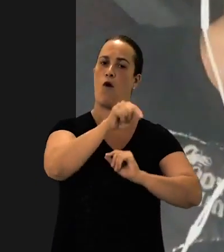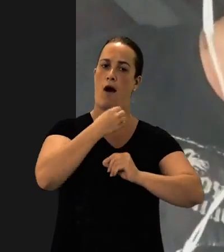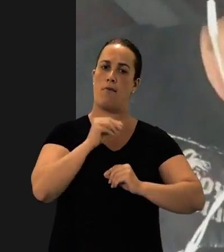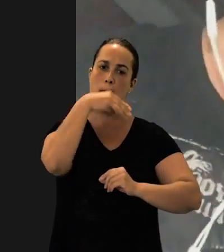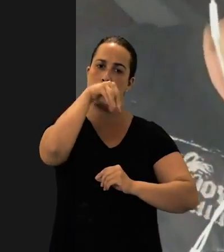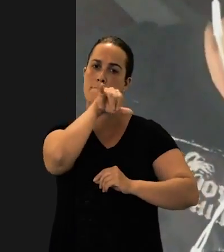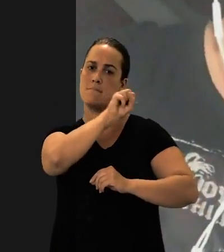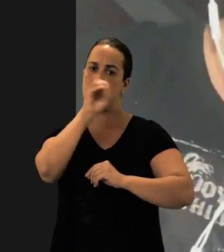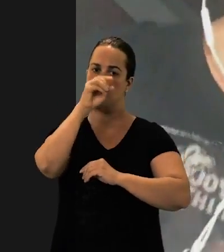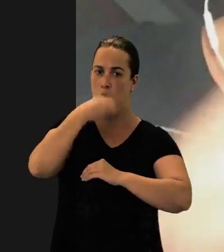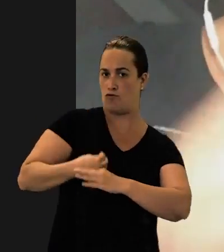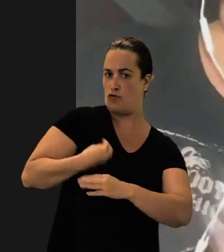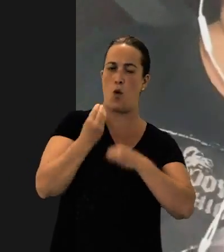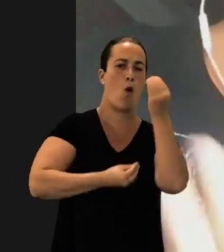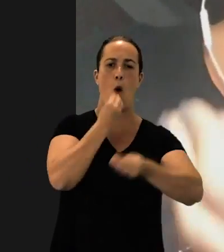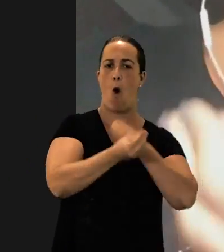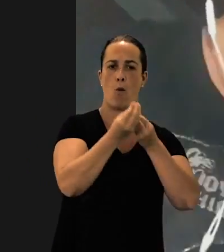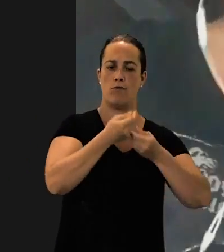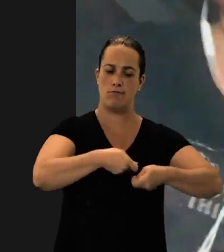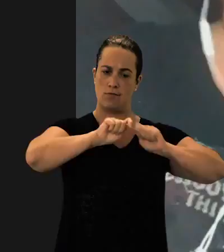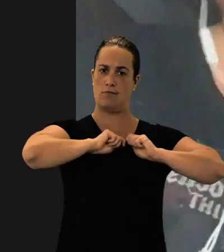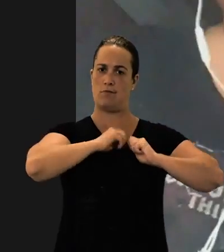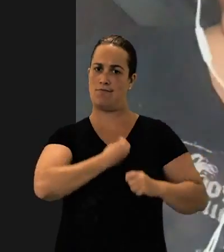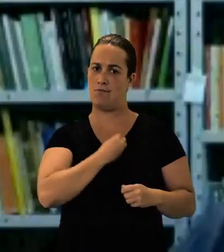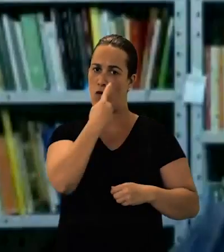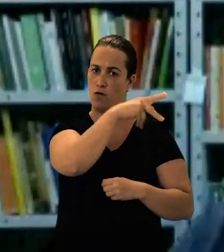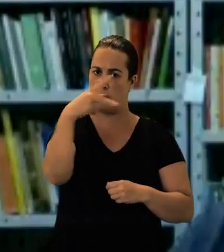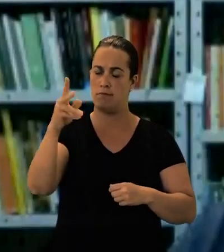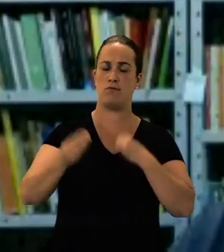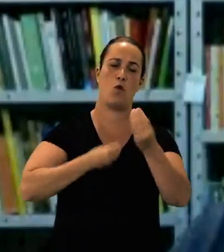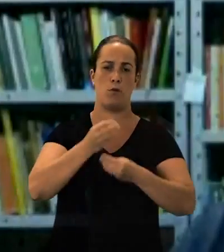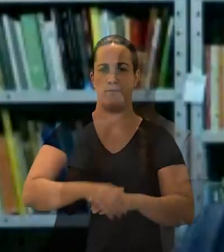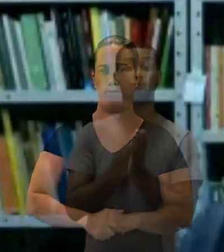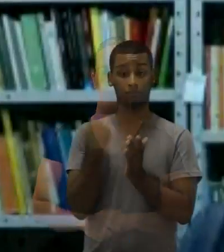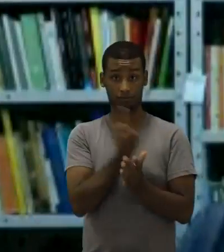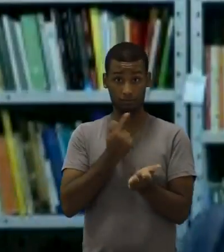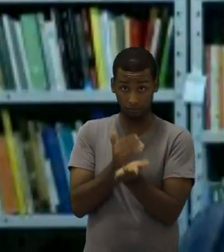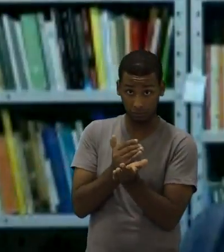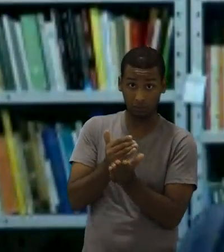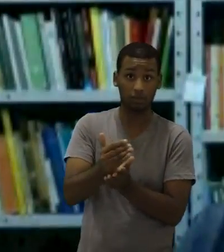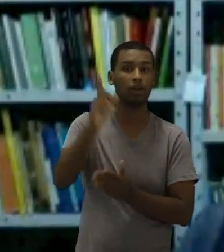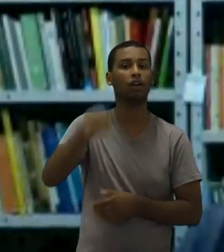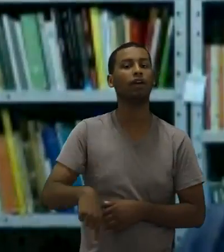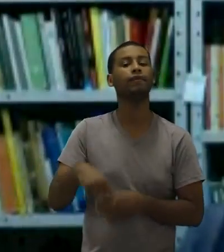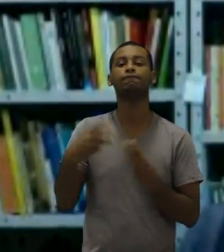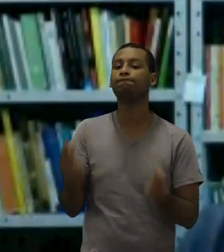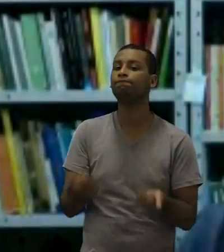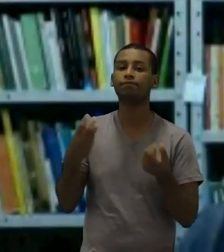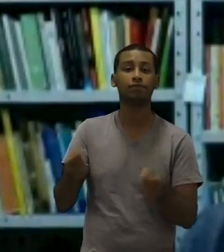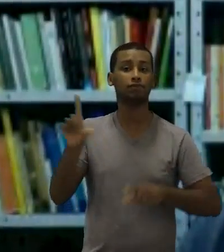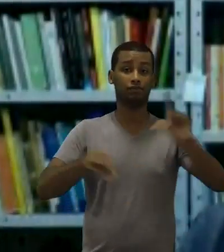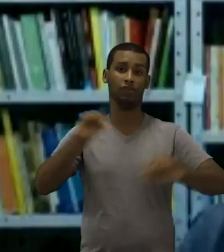isso também se reflita em vocês. E eu queria saber como surgiu essa ideia. Bom, o ponto de partida foi